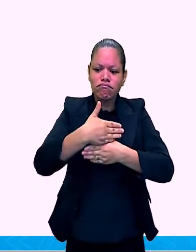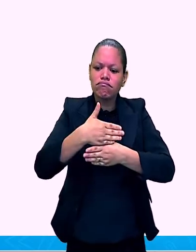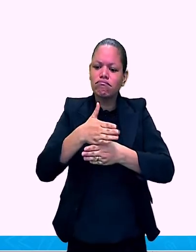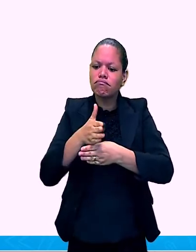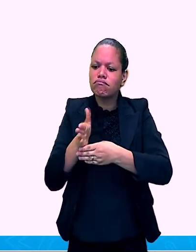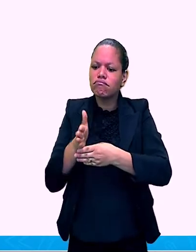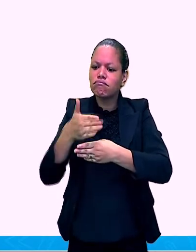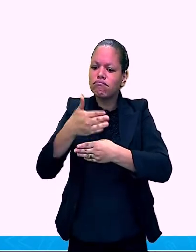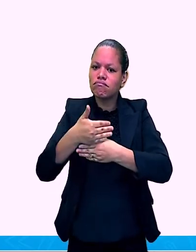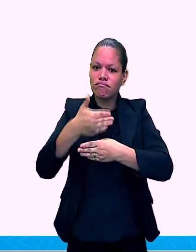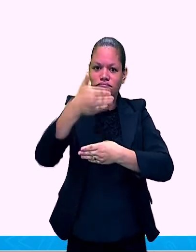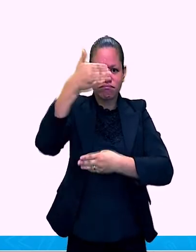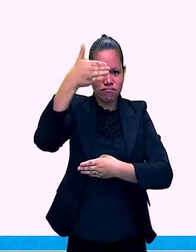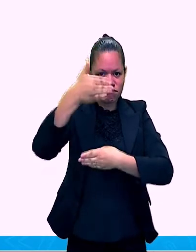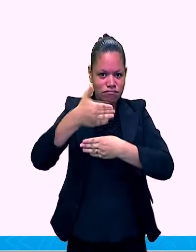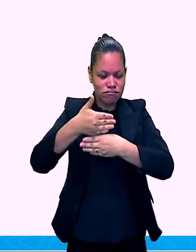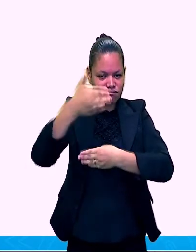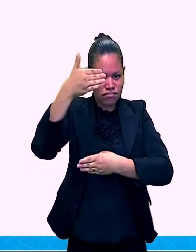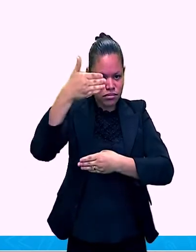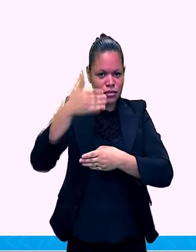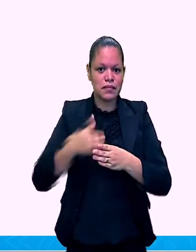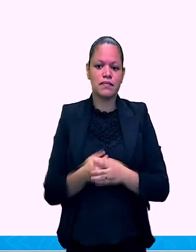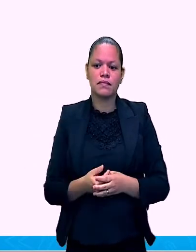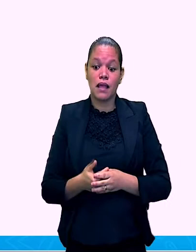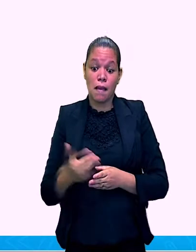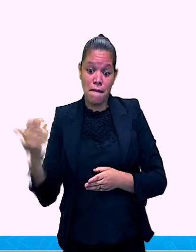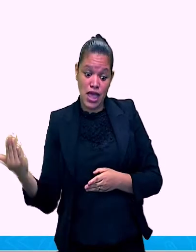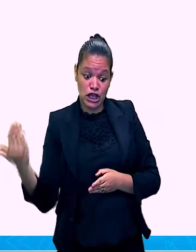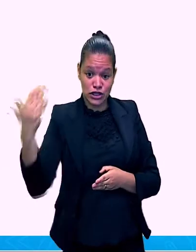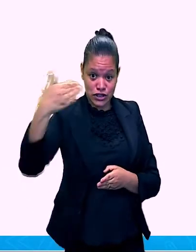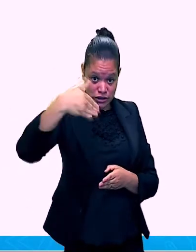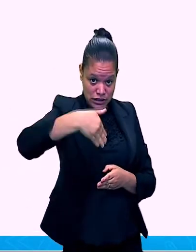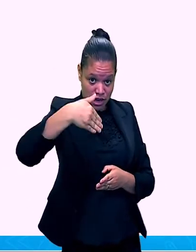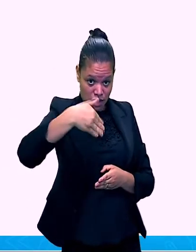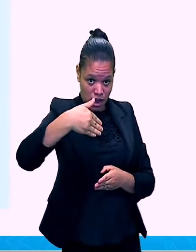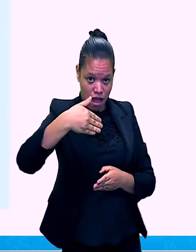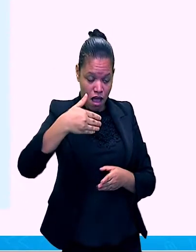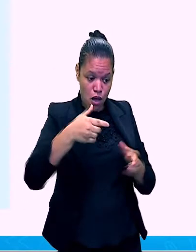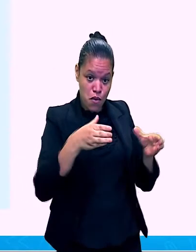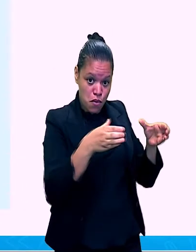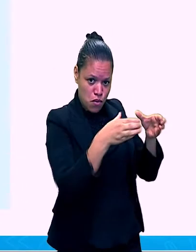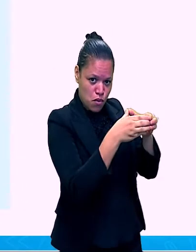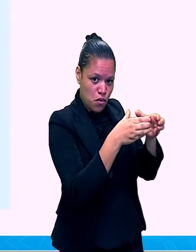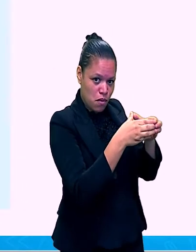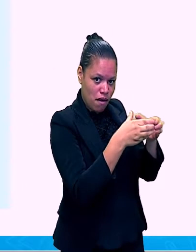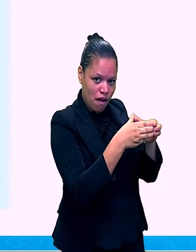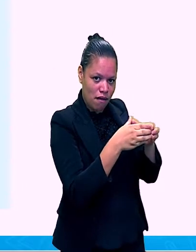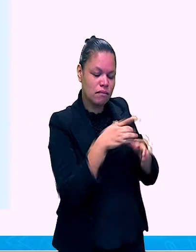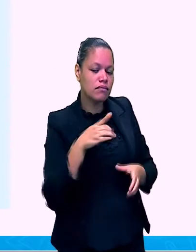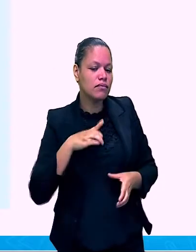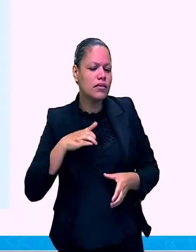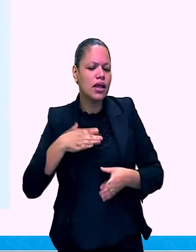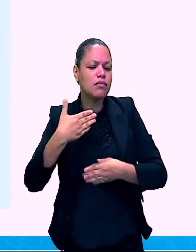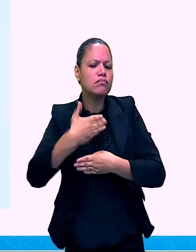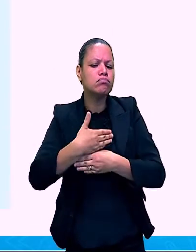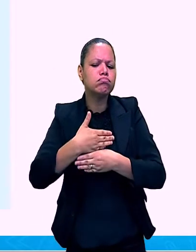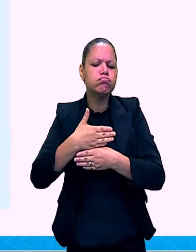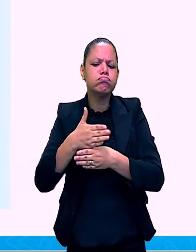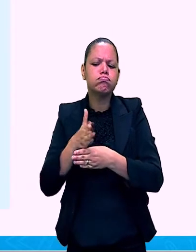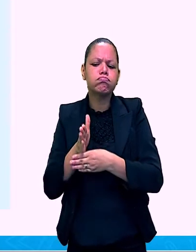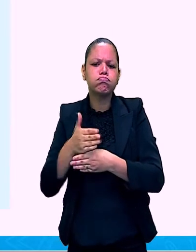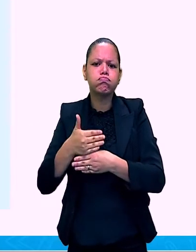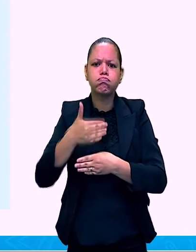vai ser barrado. Você não pode passar daqui sem autorização, ok? E aí, professora, mas